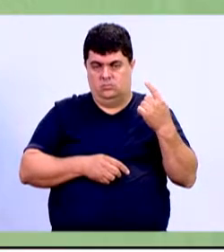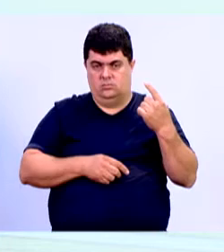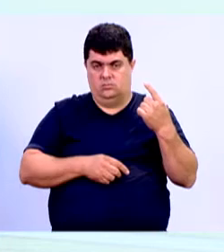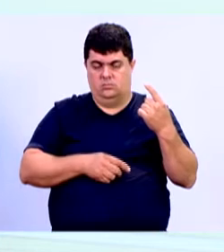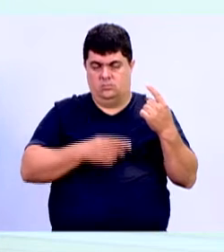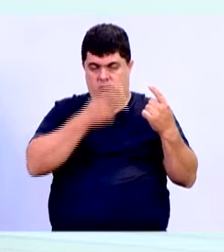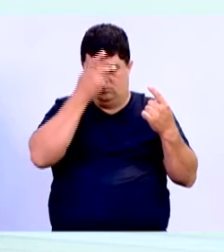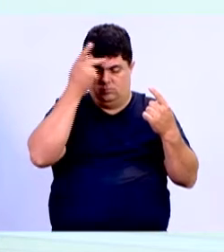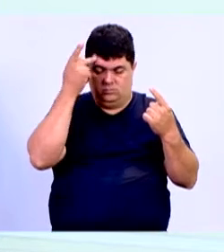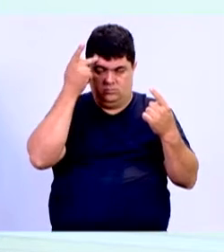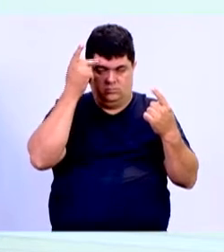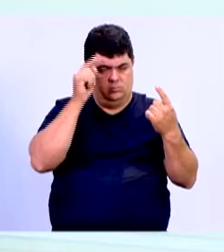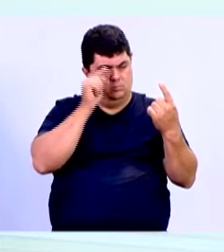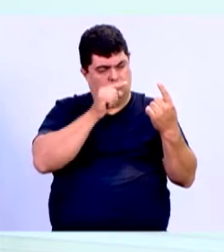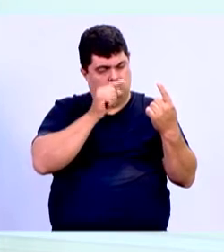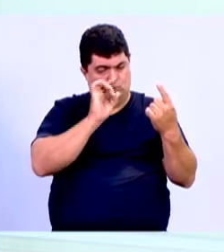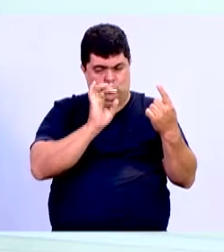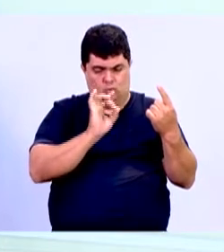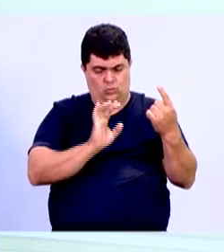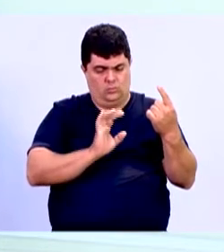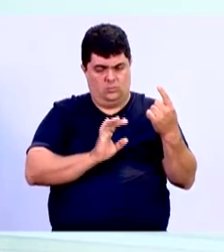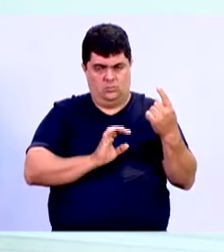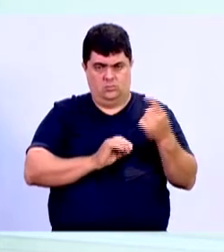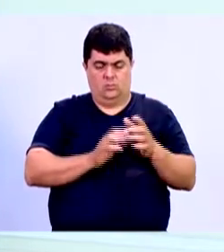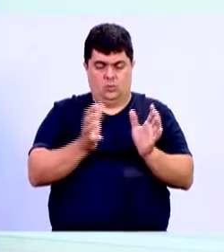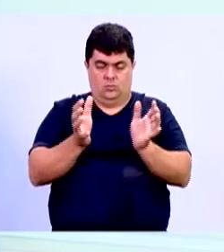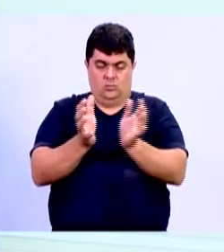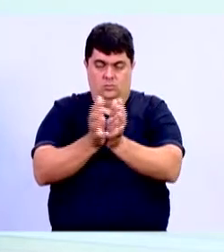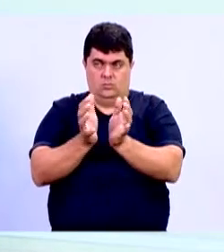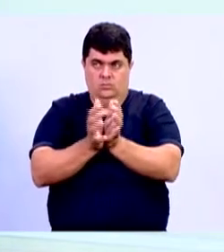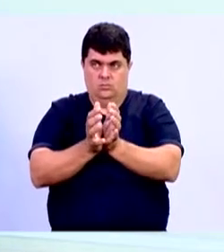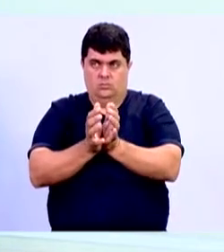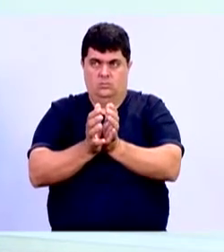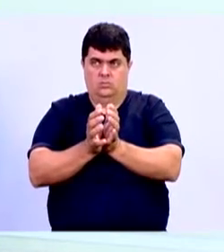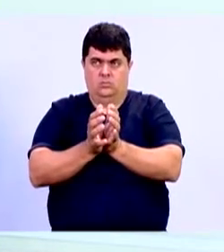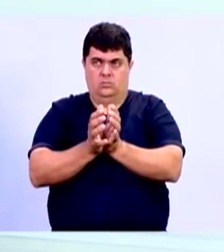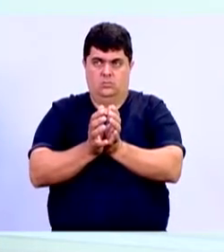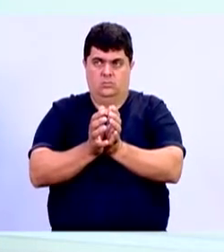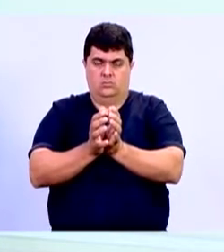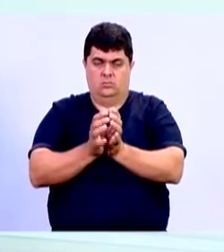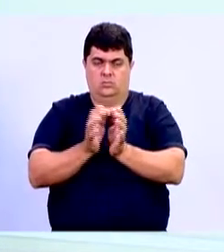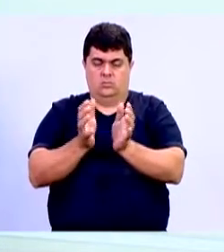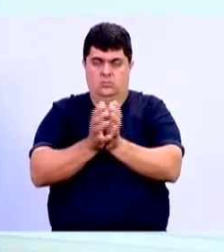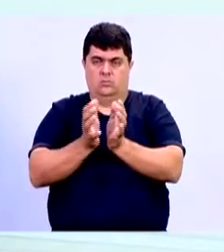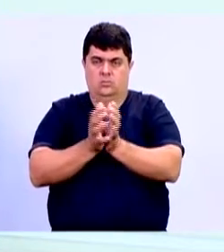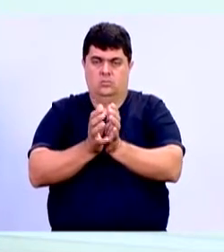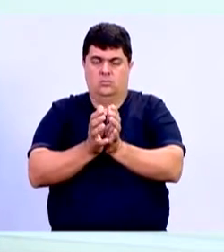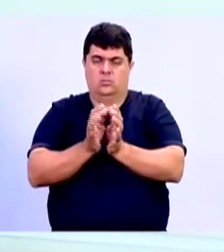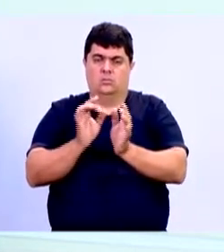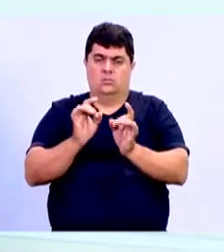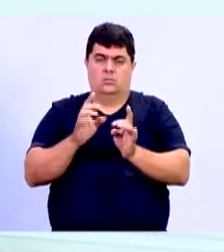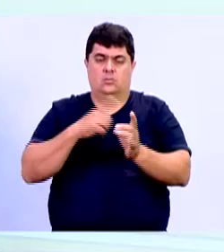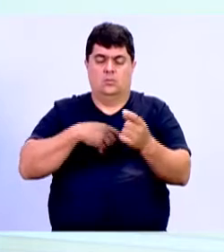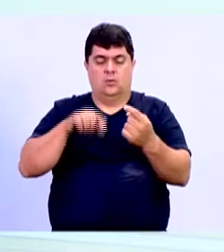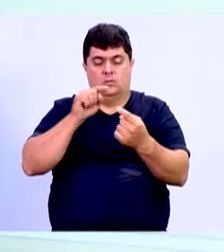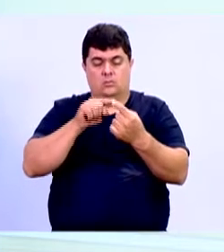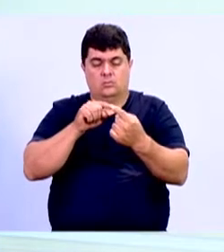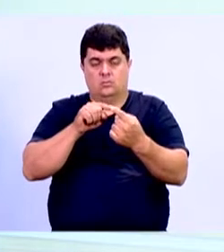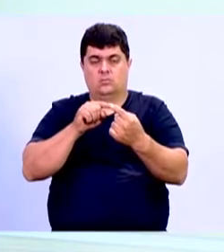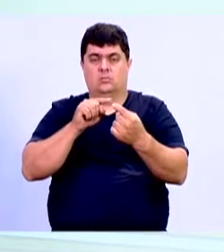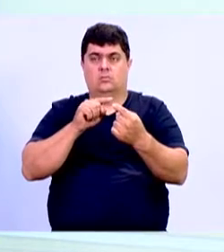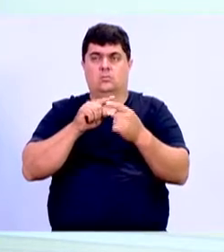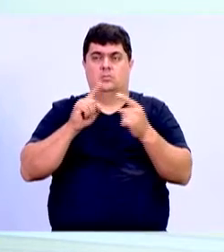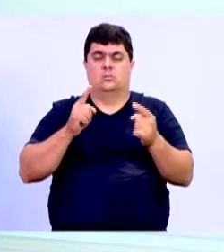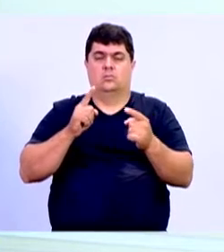a pessoa, o indivíduo, e aí o grupo. Né? O grupo é quando as pessoas têm os seus objetivos